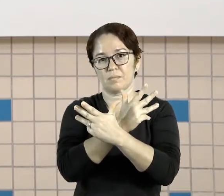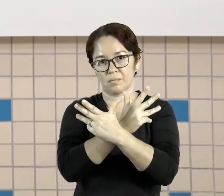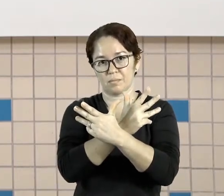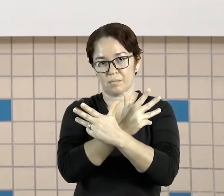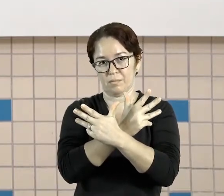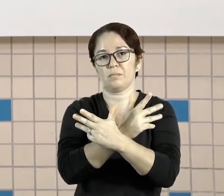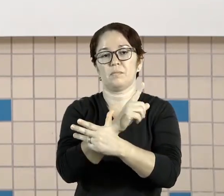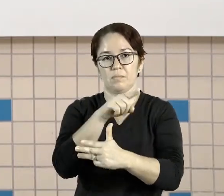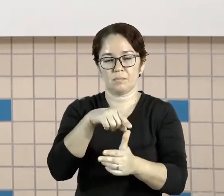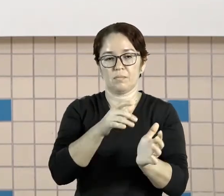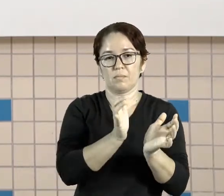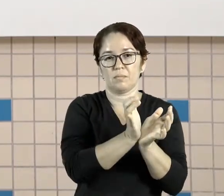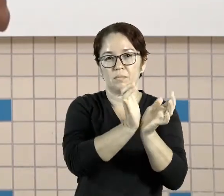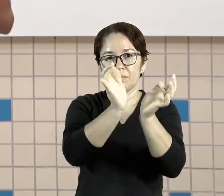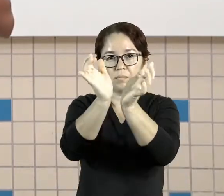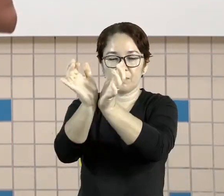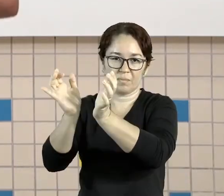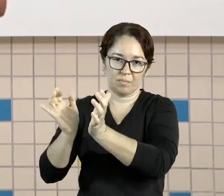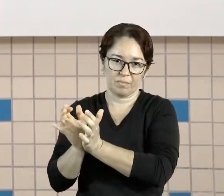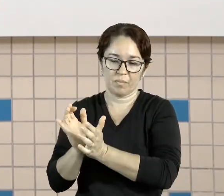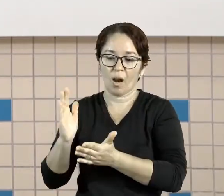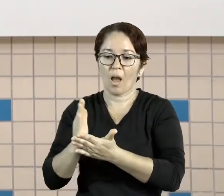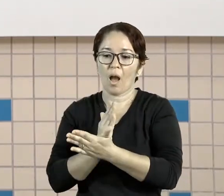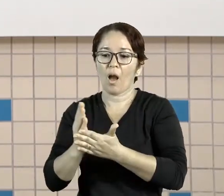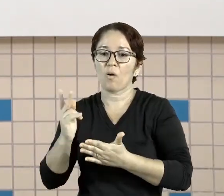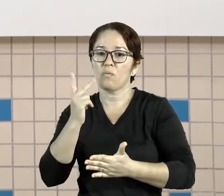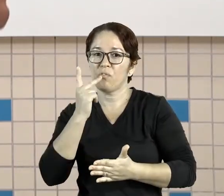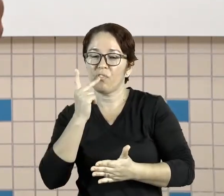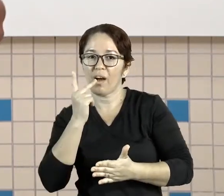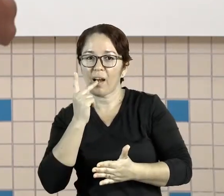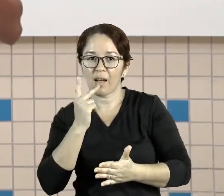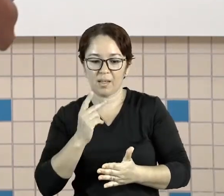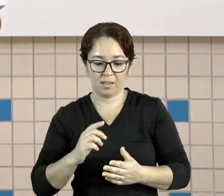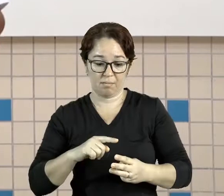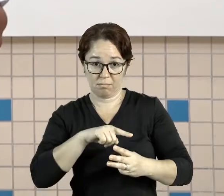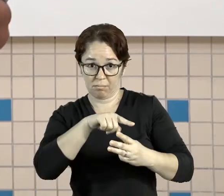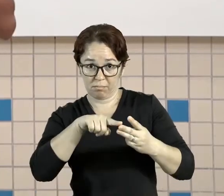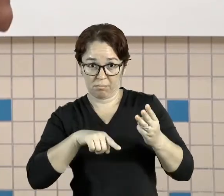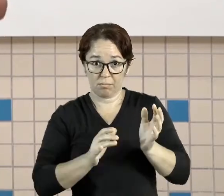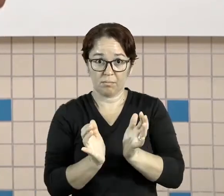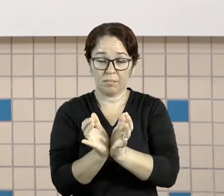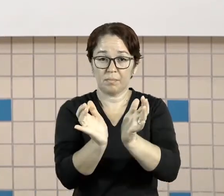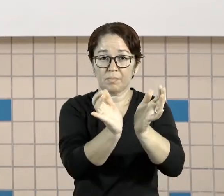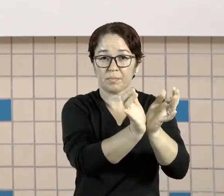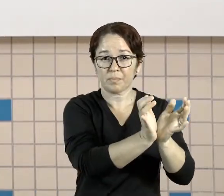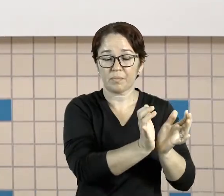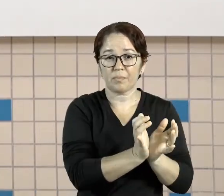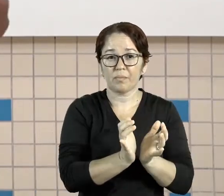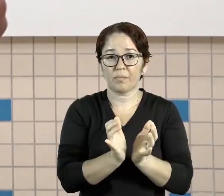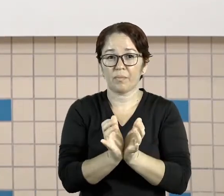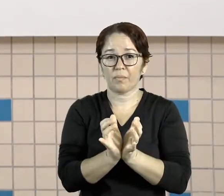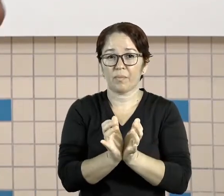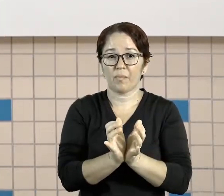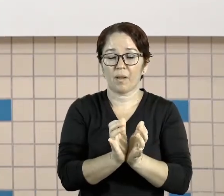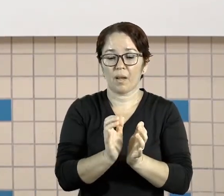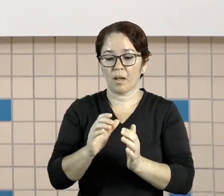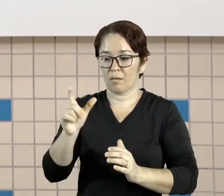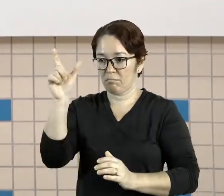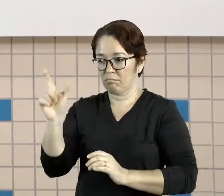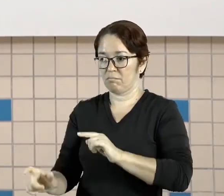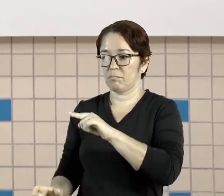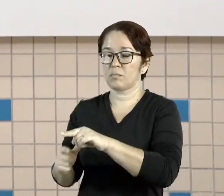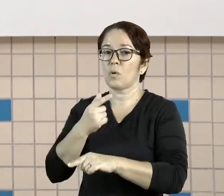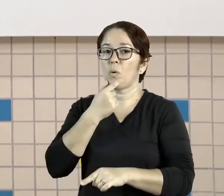esse termo devido a isso valorizar muito a figura de Cristóvão Colombo. Então, muitos historiadores não